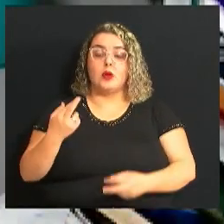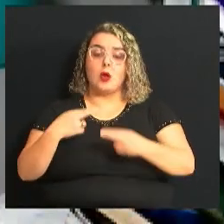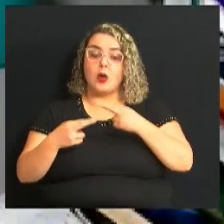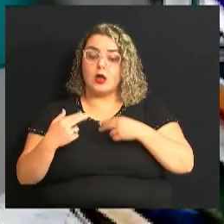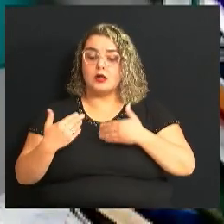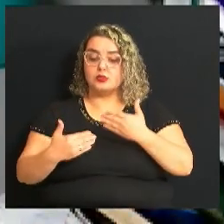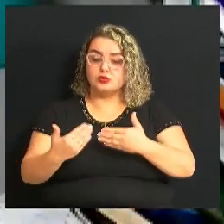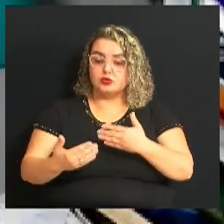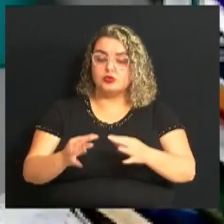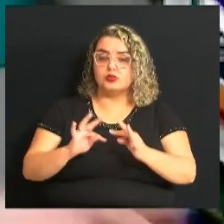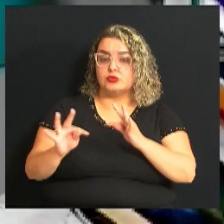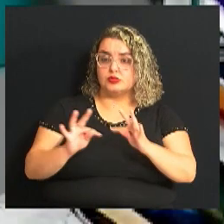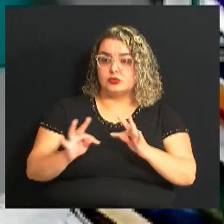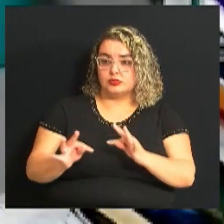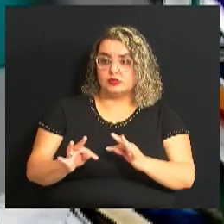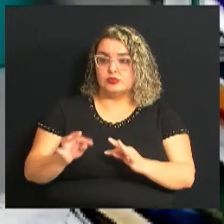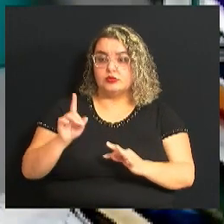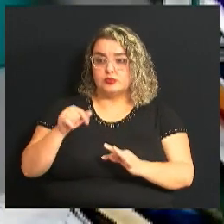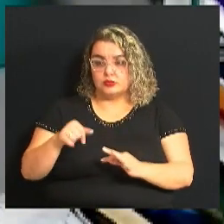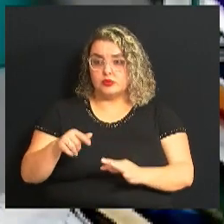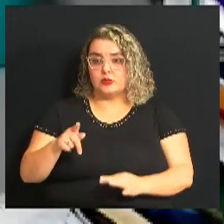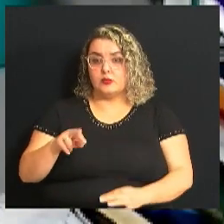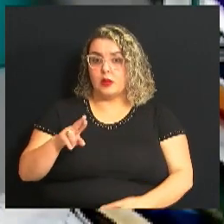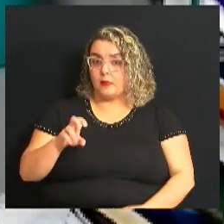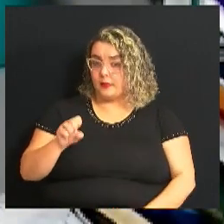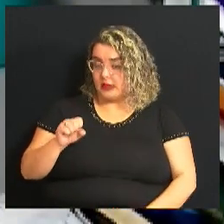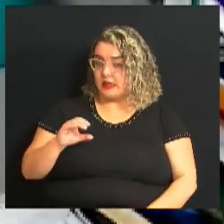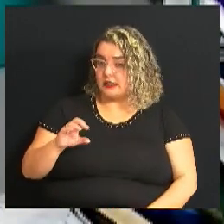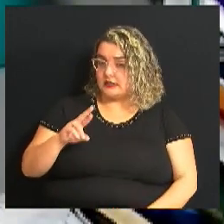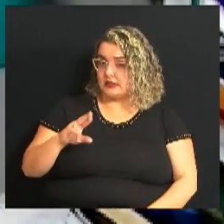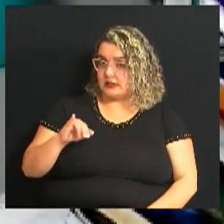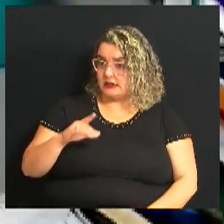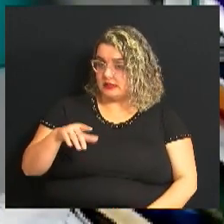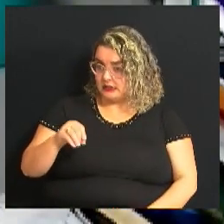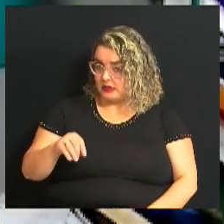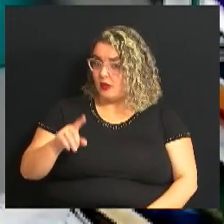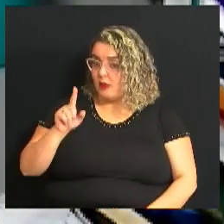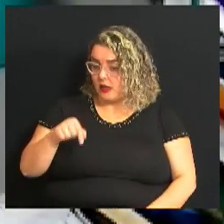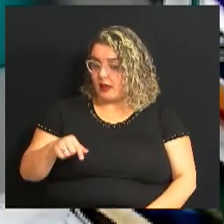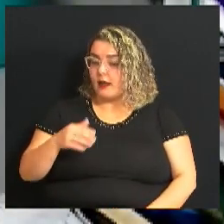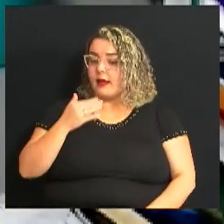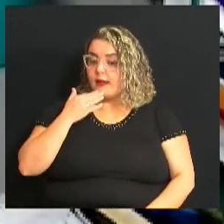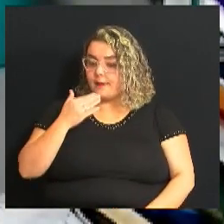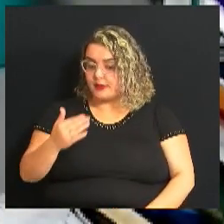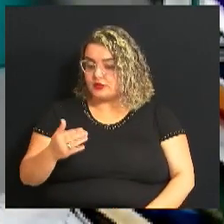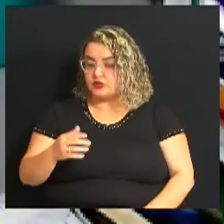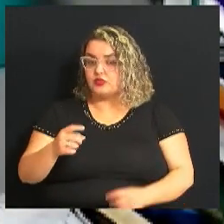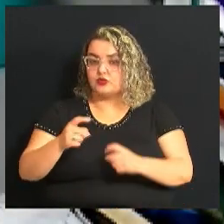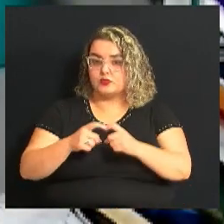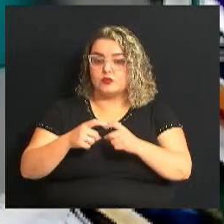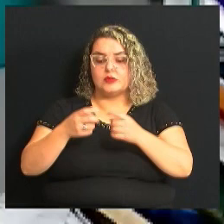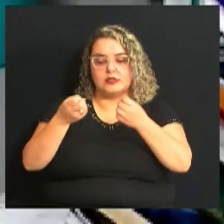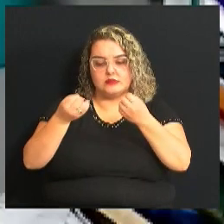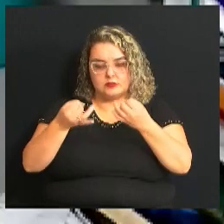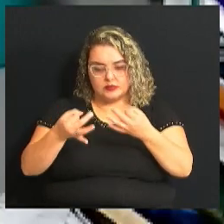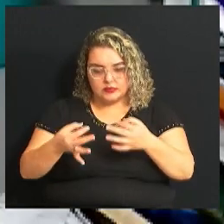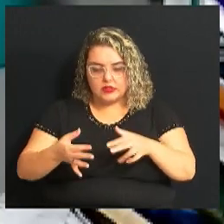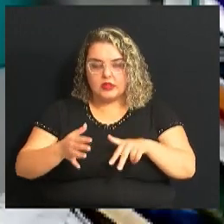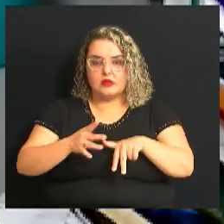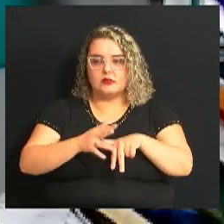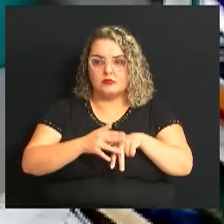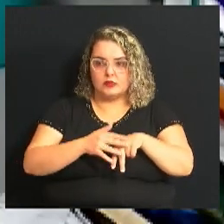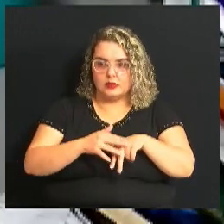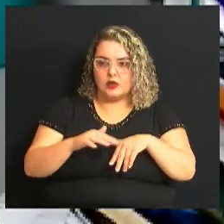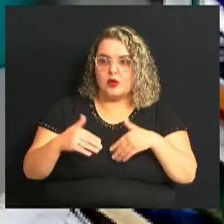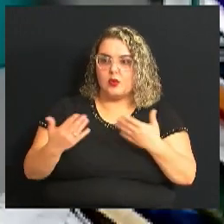procedimentos técnicos. Essa é uma prescrição, né, isso é uma solicitação médica, que ele vai orientar a paciente quais os procedimentos os